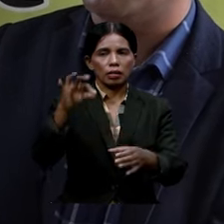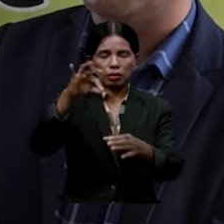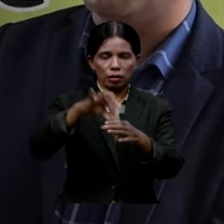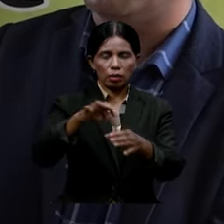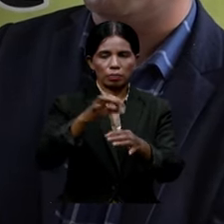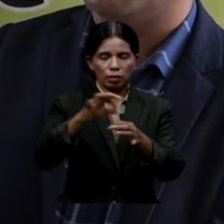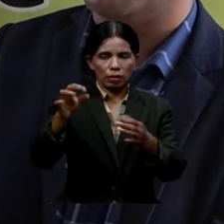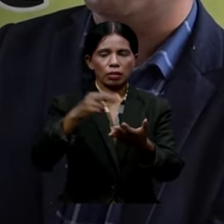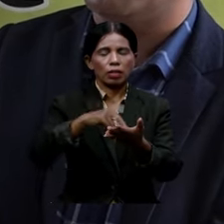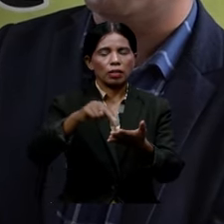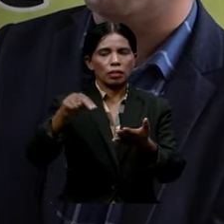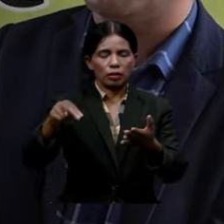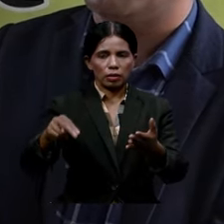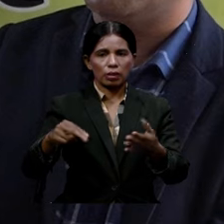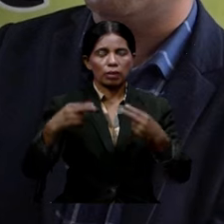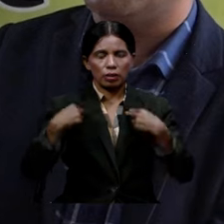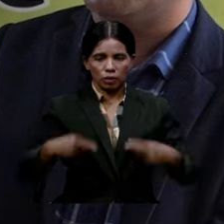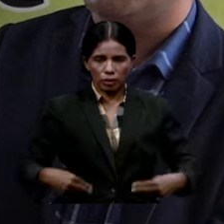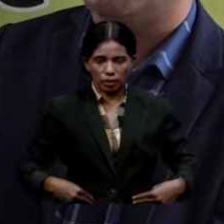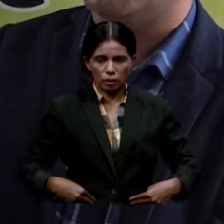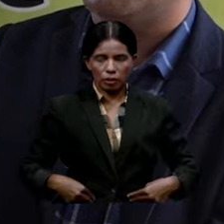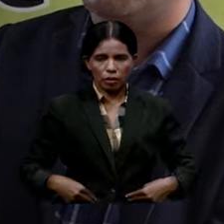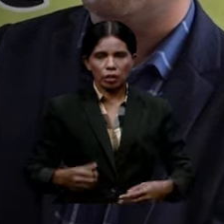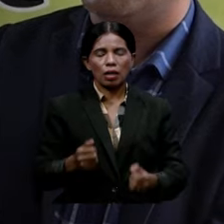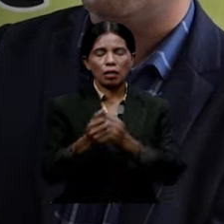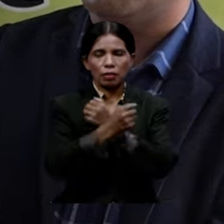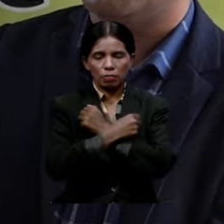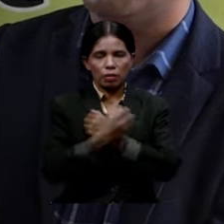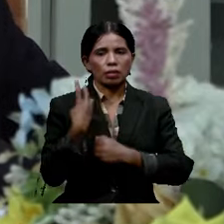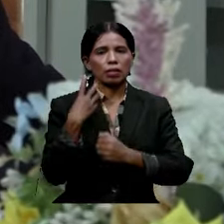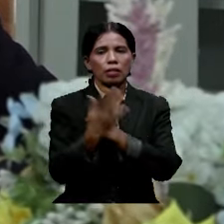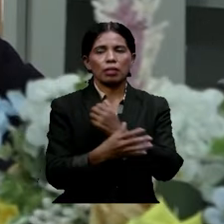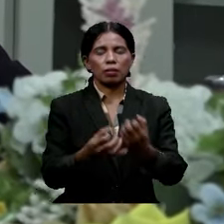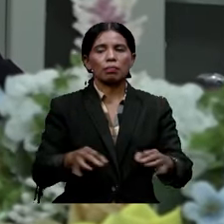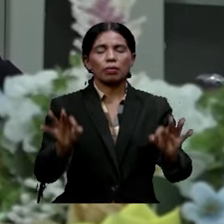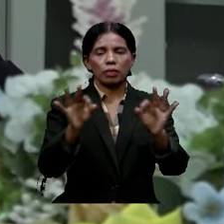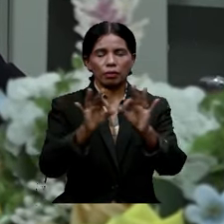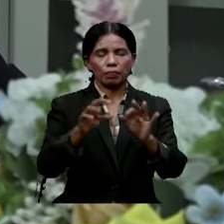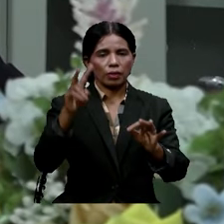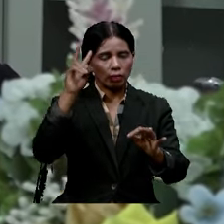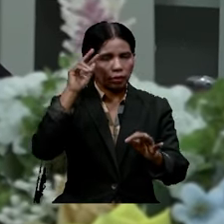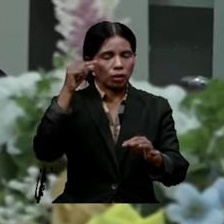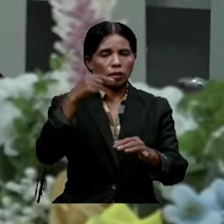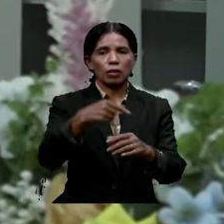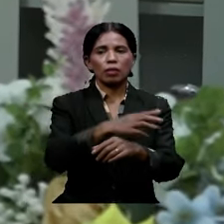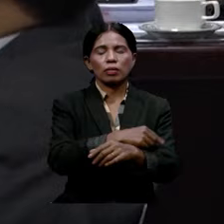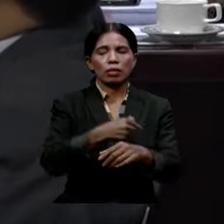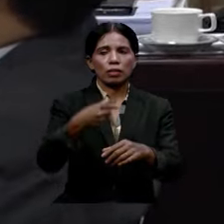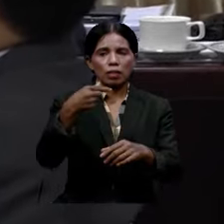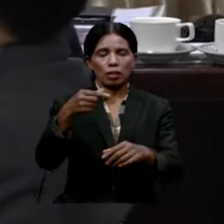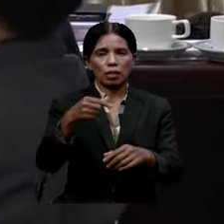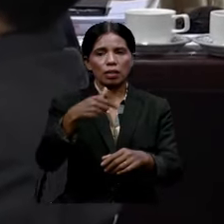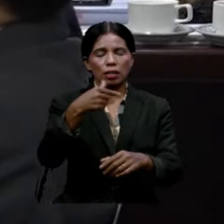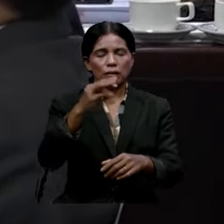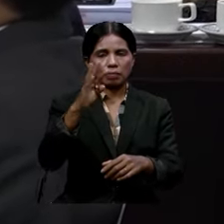espiritu nasionalismo ba ite jovens ira para hadom ite nerain, ini important. Vice Comissão Jigé, Gabriel Soares Teten, antes